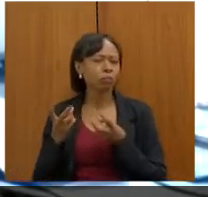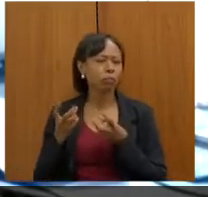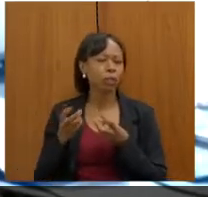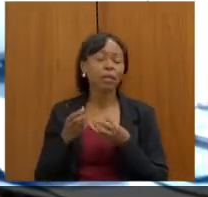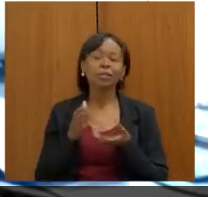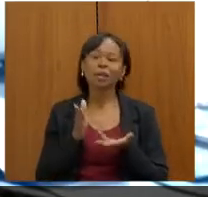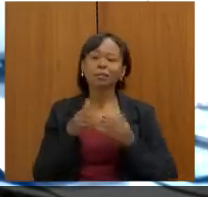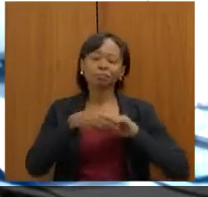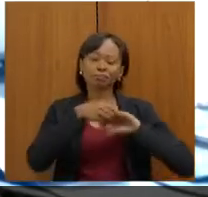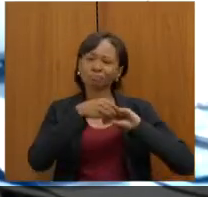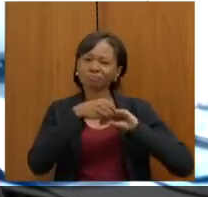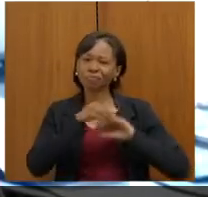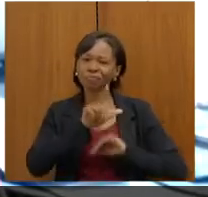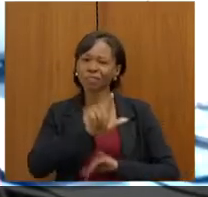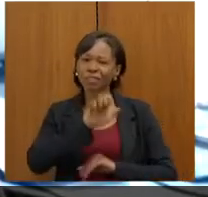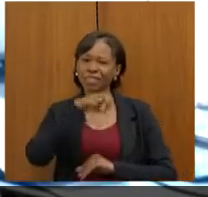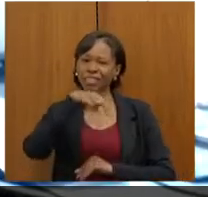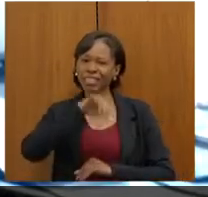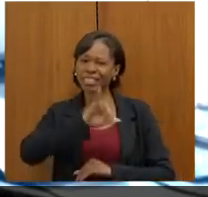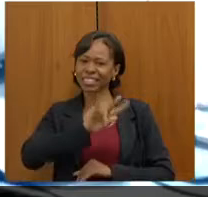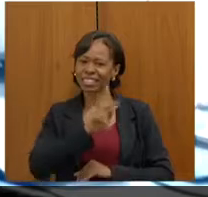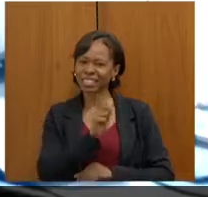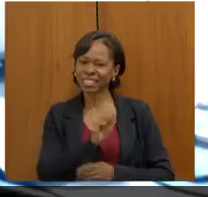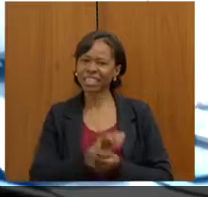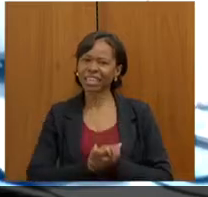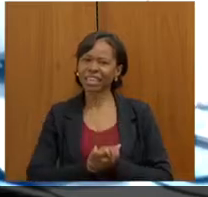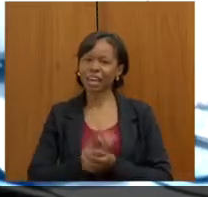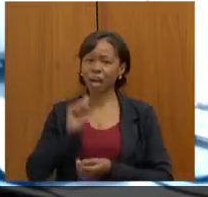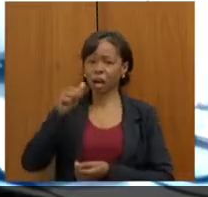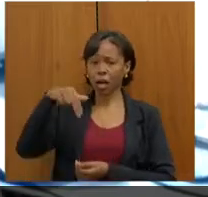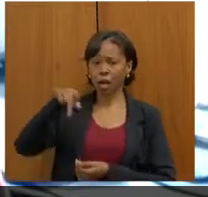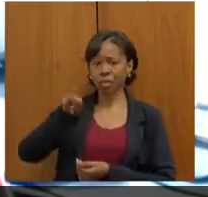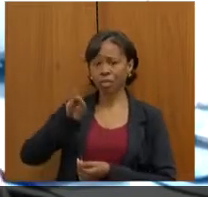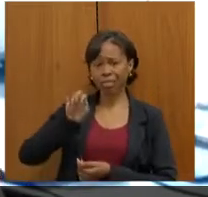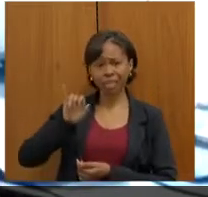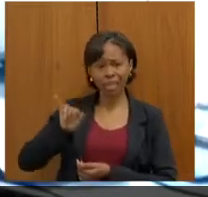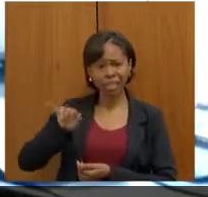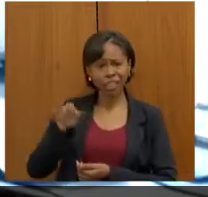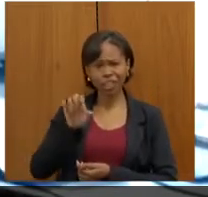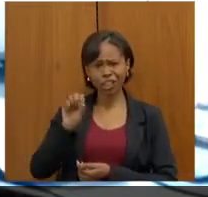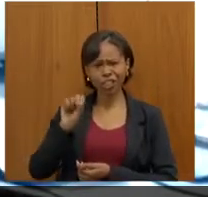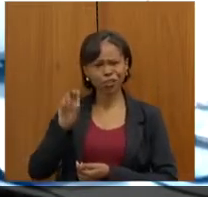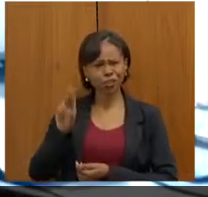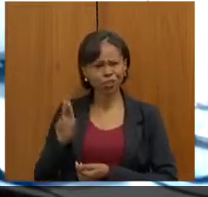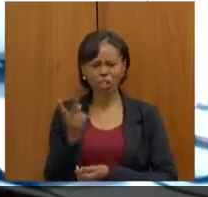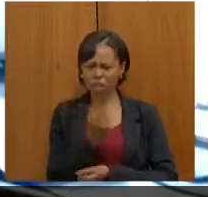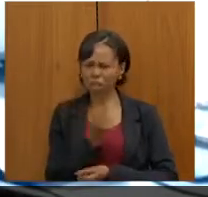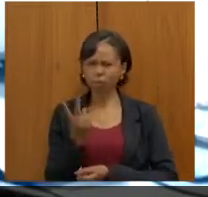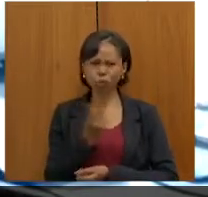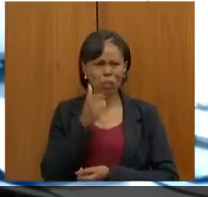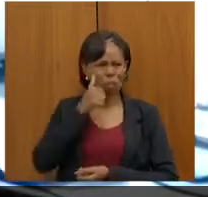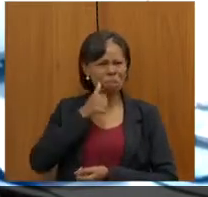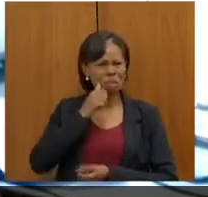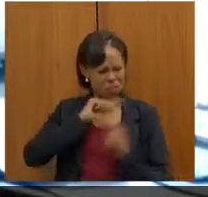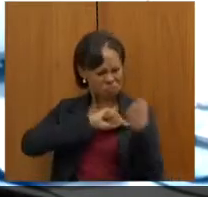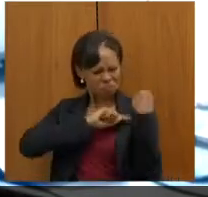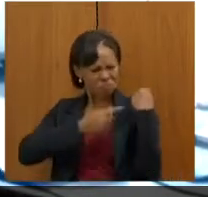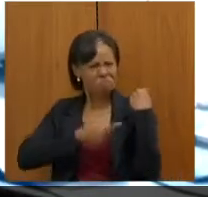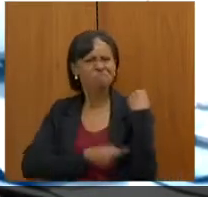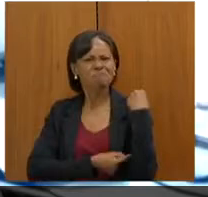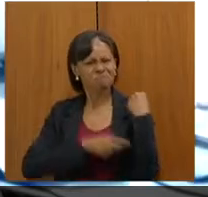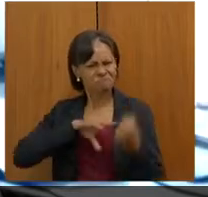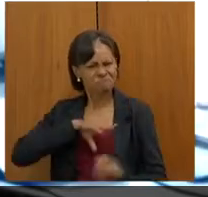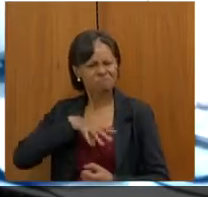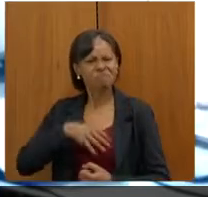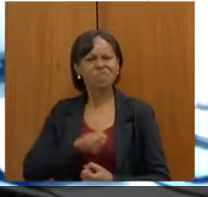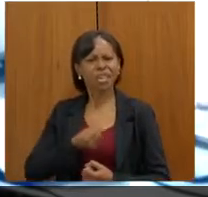menininha também André de Jesus né que são mulheres são tão Margaridas né que a gente tem tanto orgulho de gelo